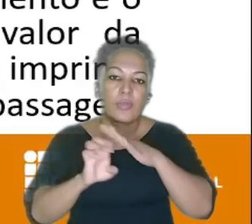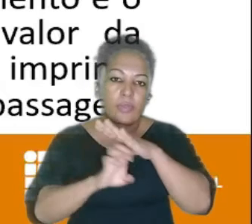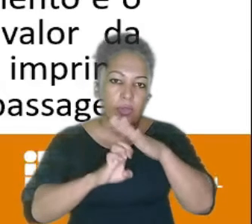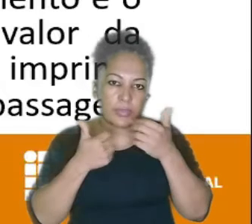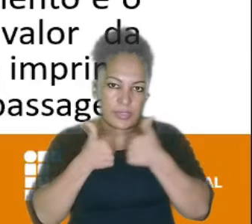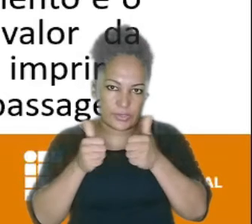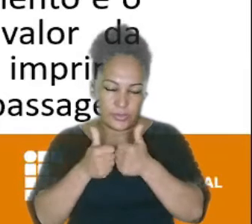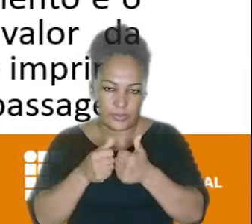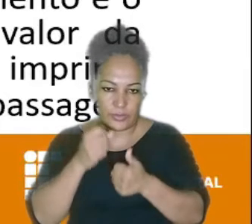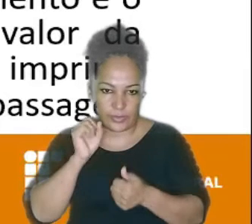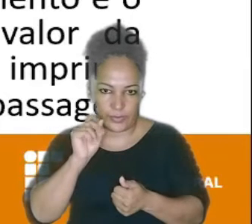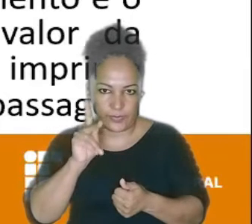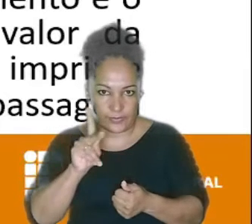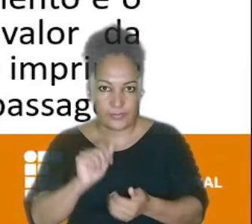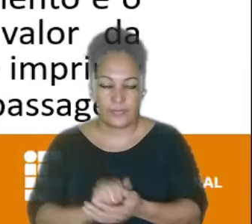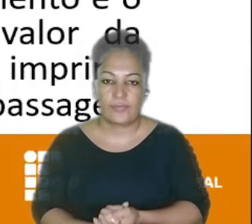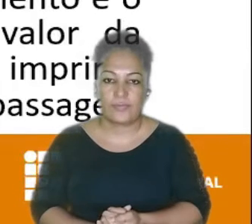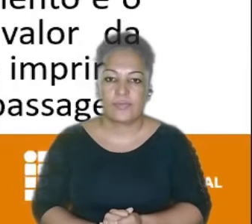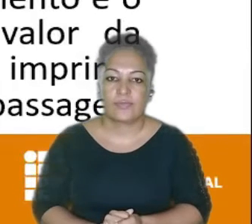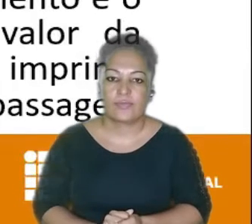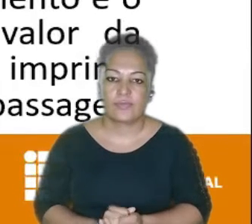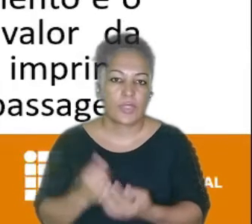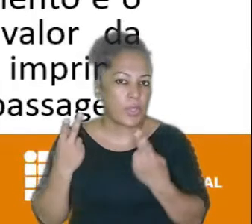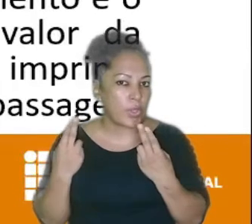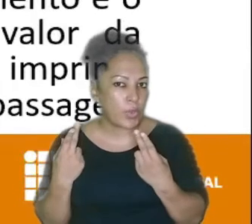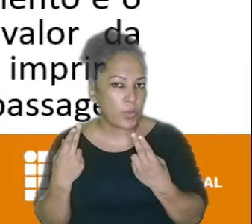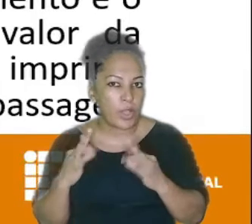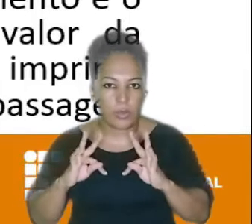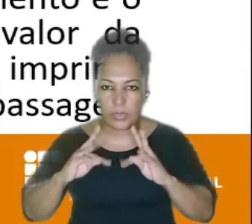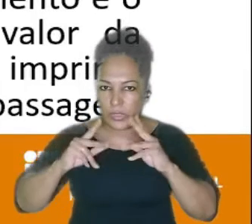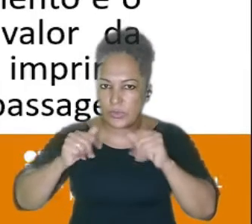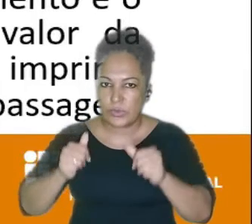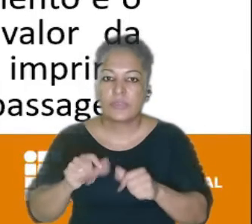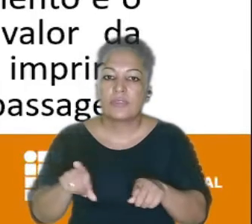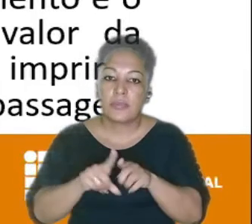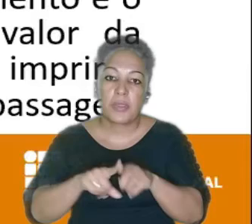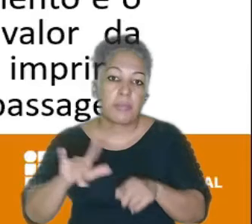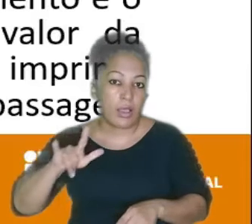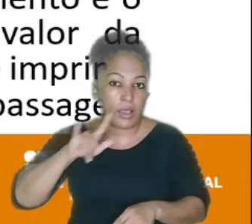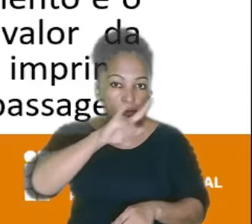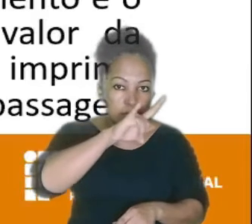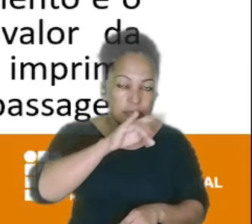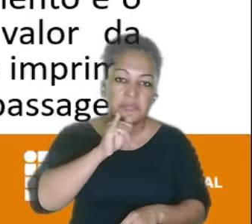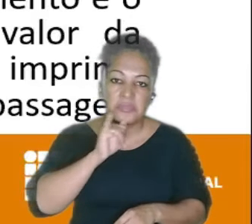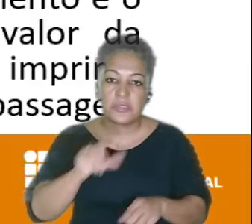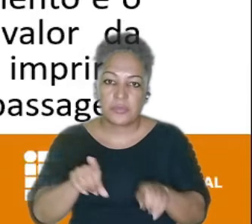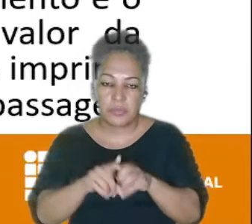a ideia do que nós estamos mostrando aqui. Isso funciona da mesma forma, a mesma lógica para avião, por exemplo.